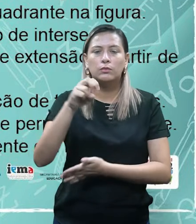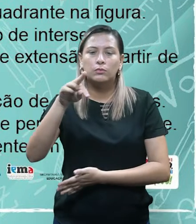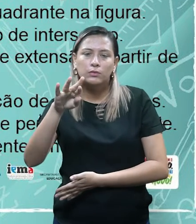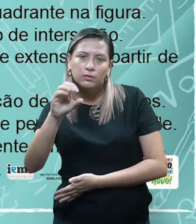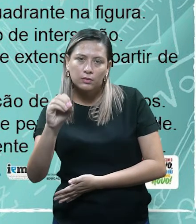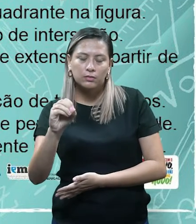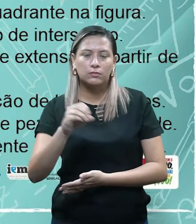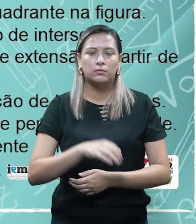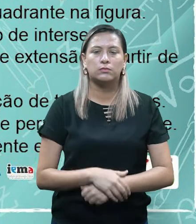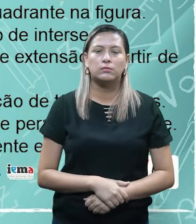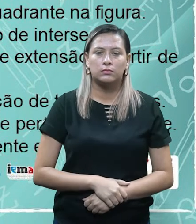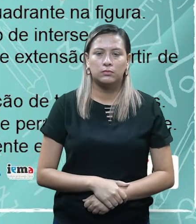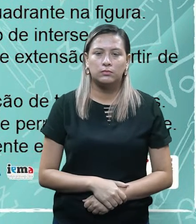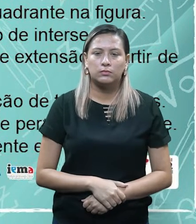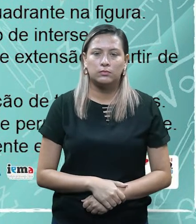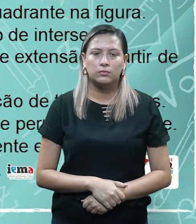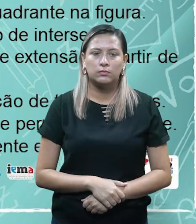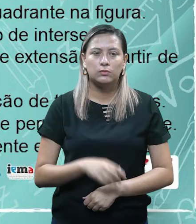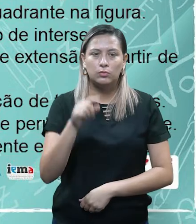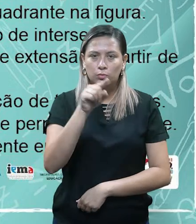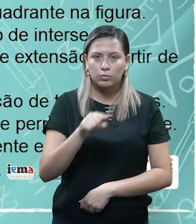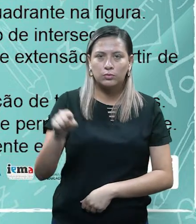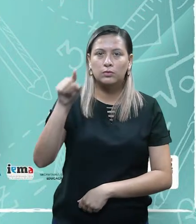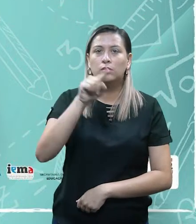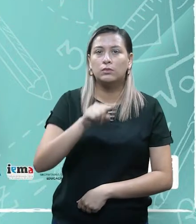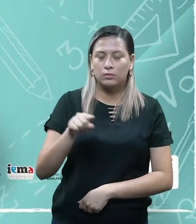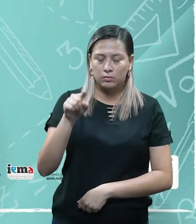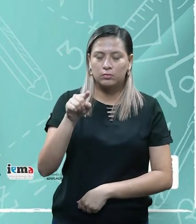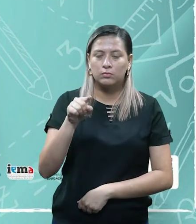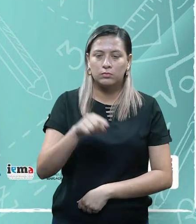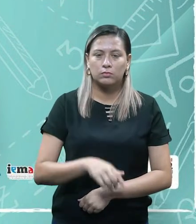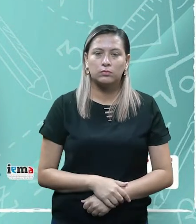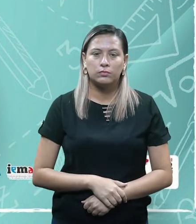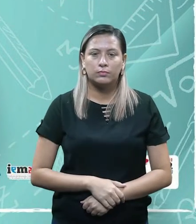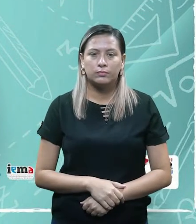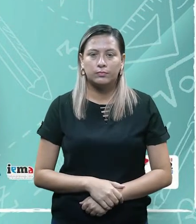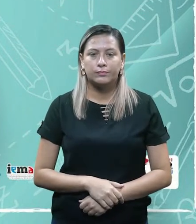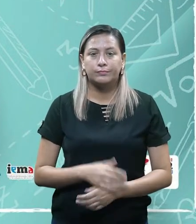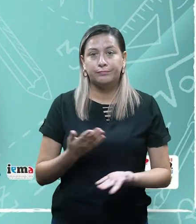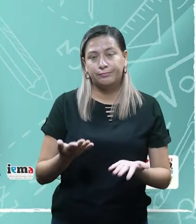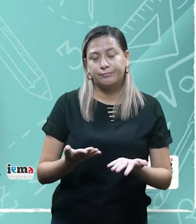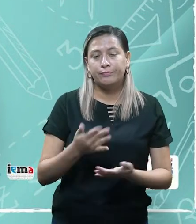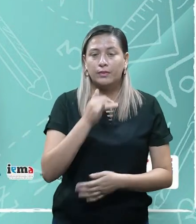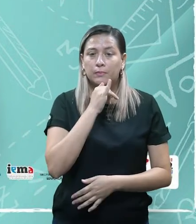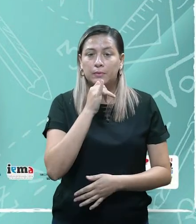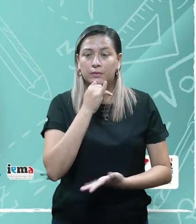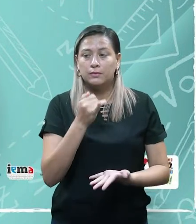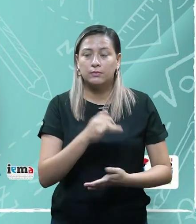vai aparecer um círculo, aonde for o centro. Imagina, por exemplo, você vai fazer